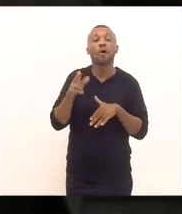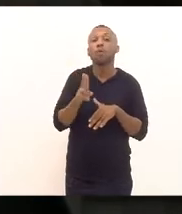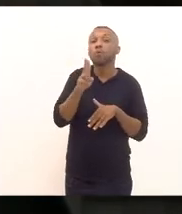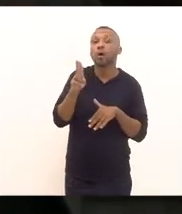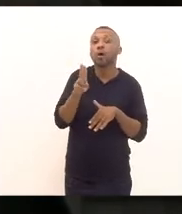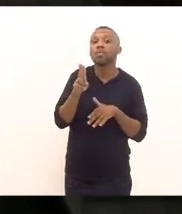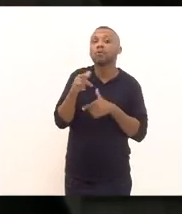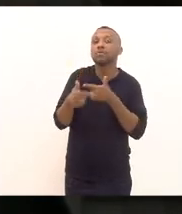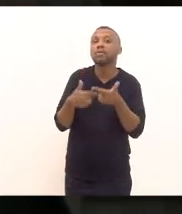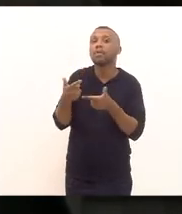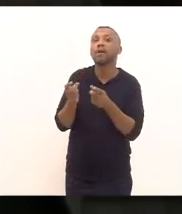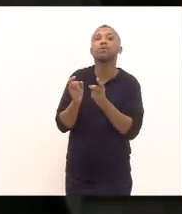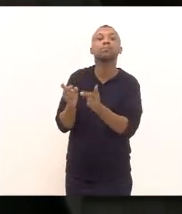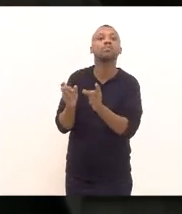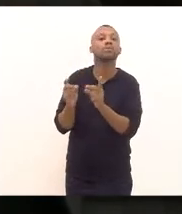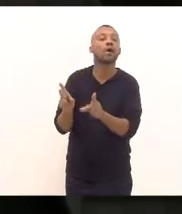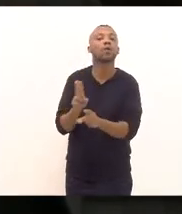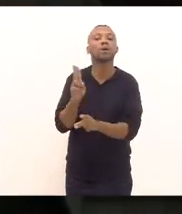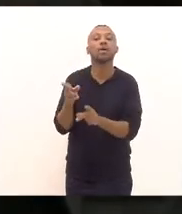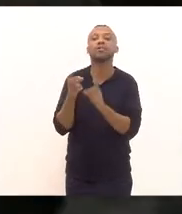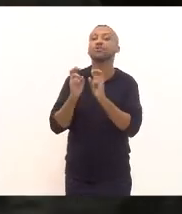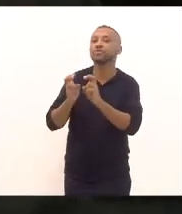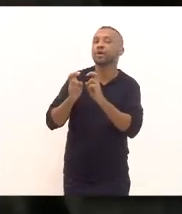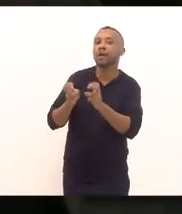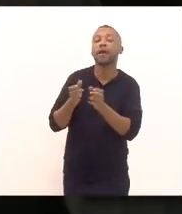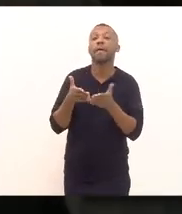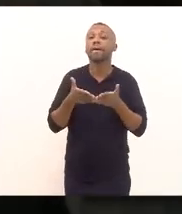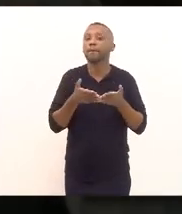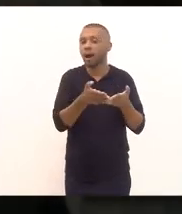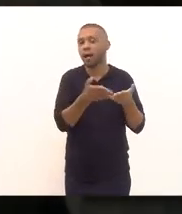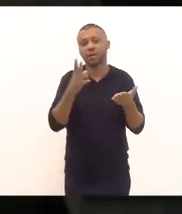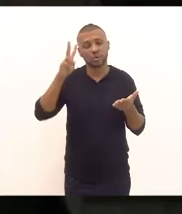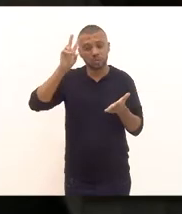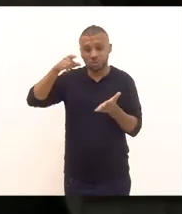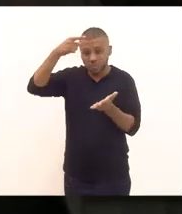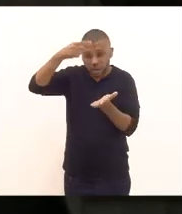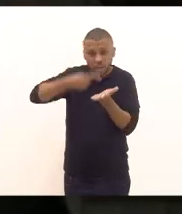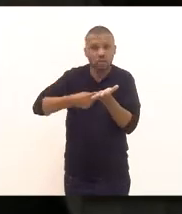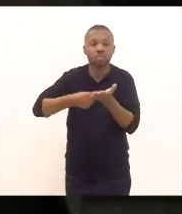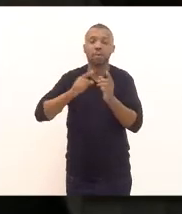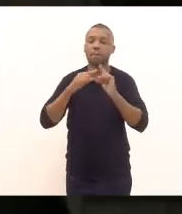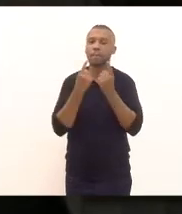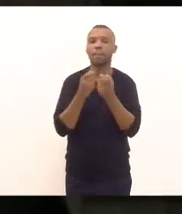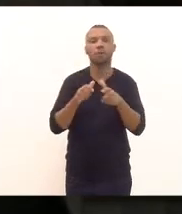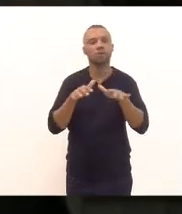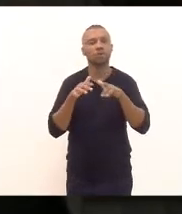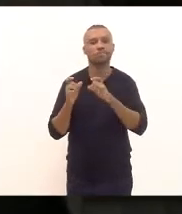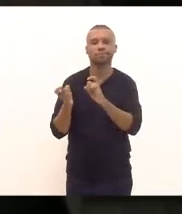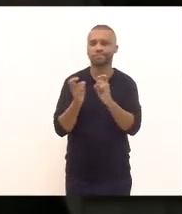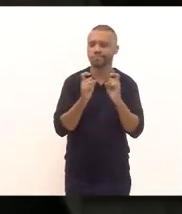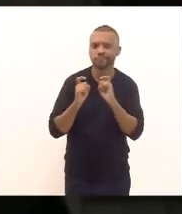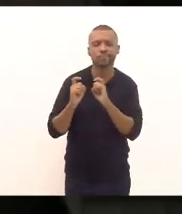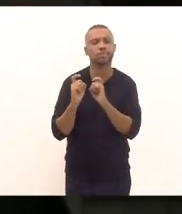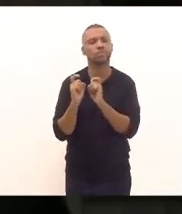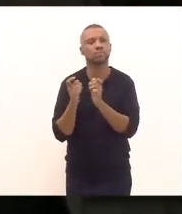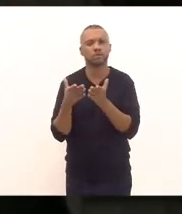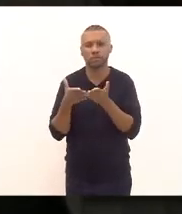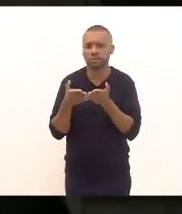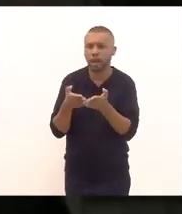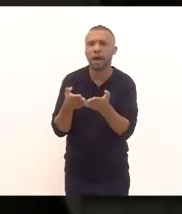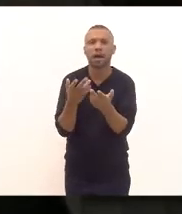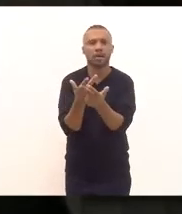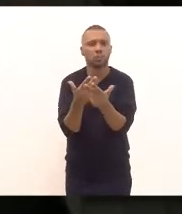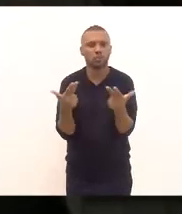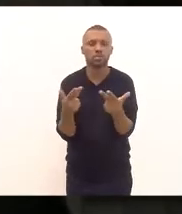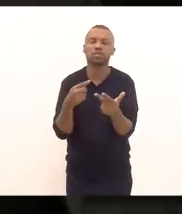concedidos usuários de trens usuário de barco e segunda-feira vai ter uma mal de maior audiência da frente parlamentar do transporte aquaviário estamos